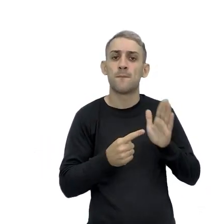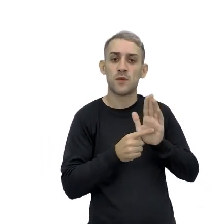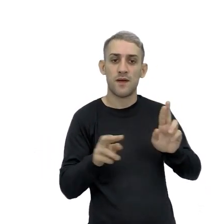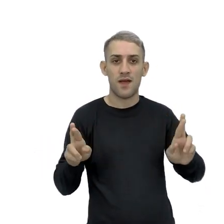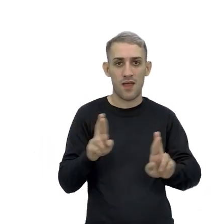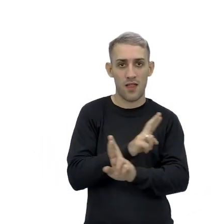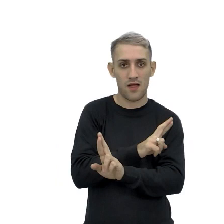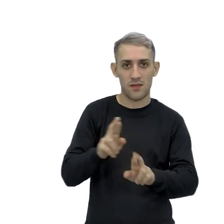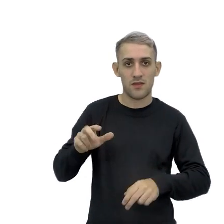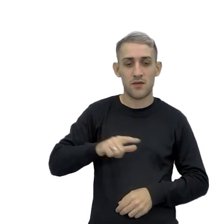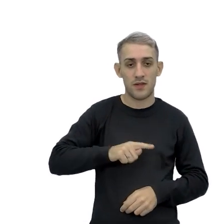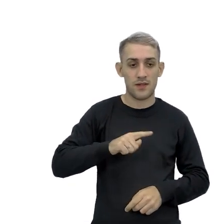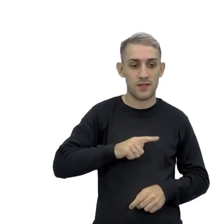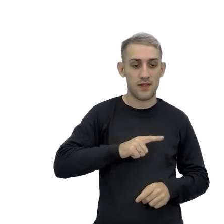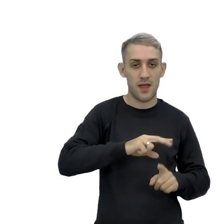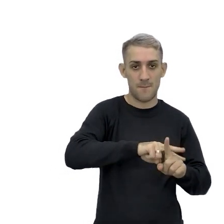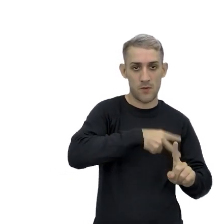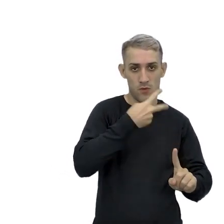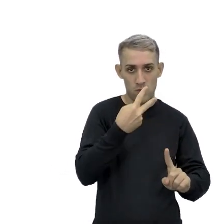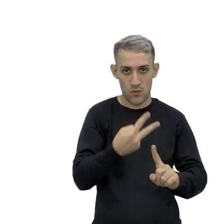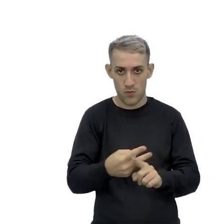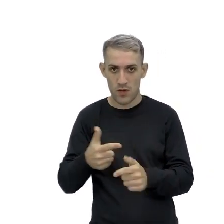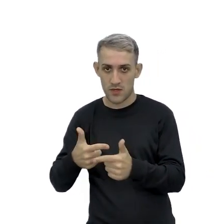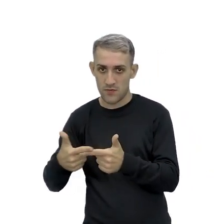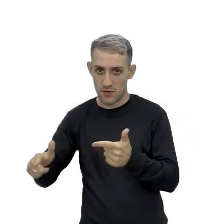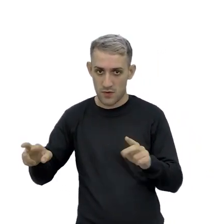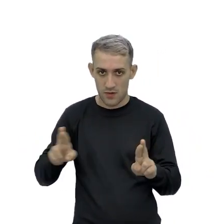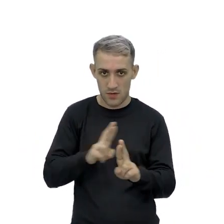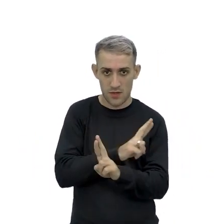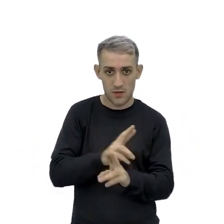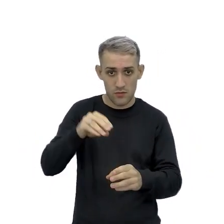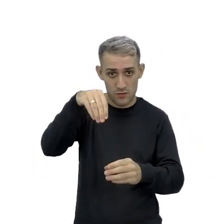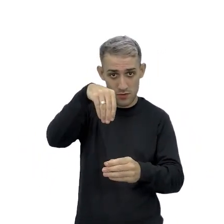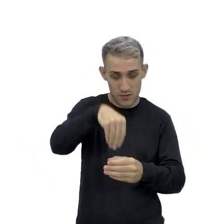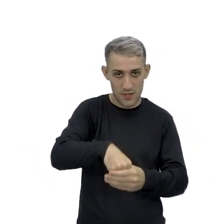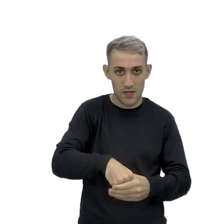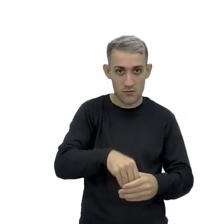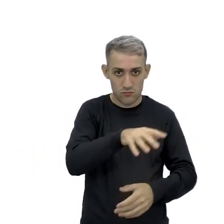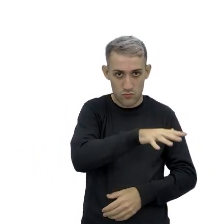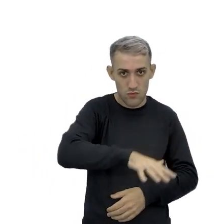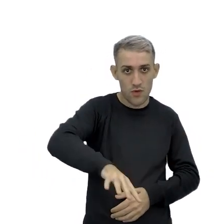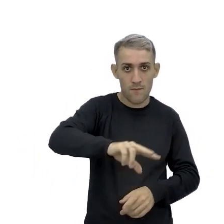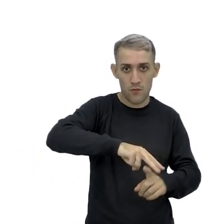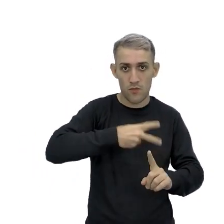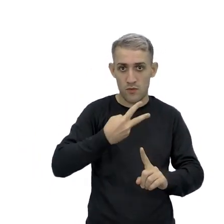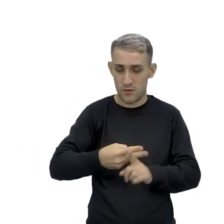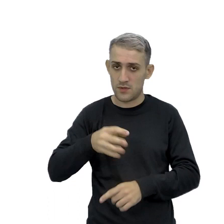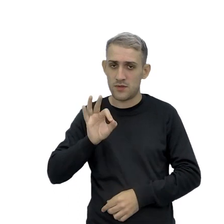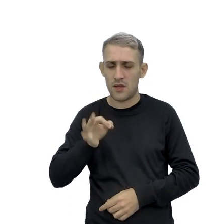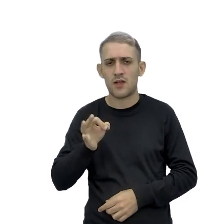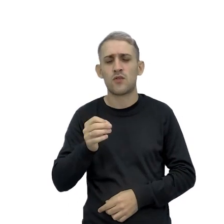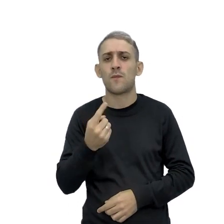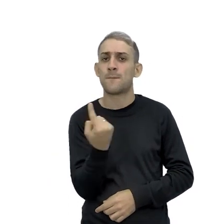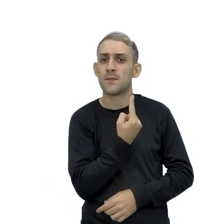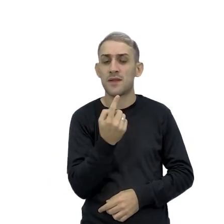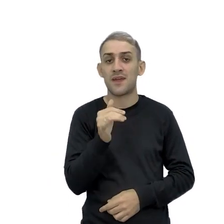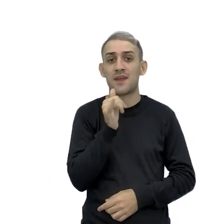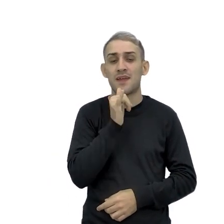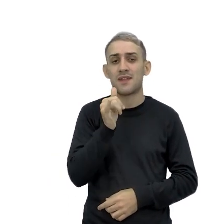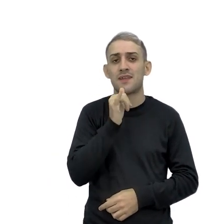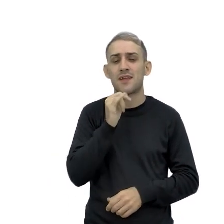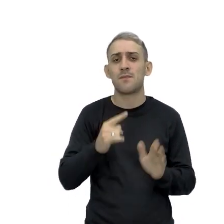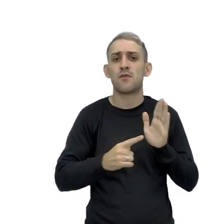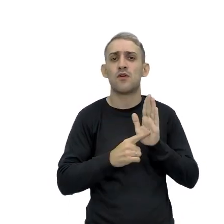que há entre a multiplicação e a divisão dentro do campo multiplicativo. Então, no primeiro exemplo, que trata